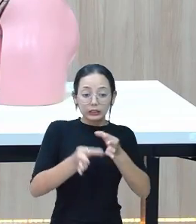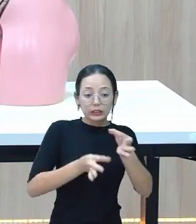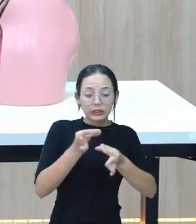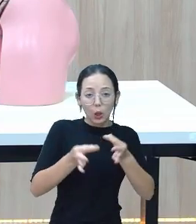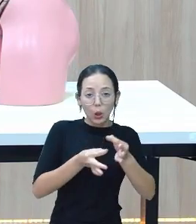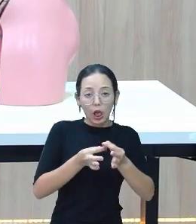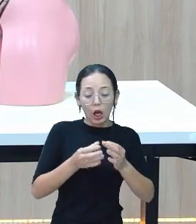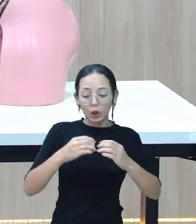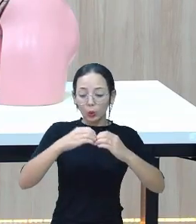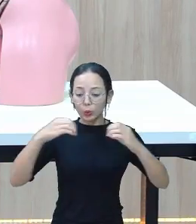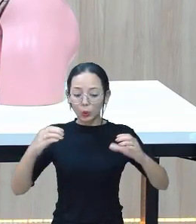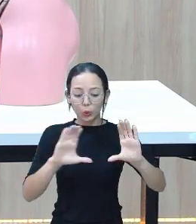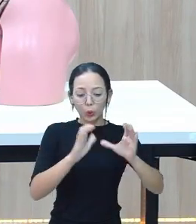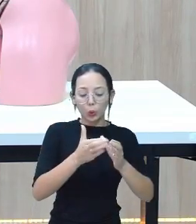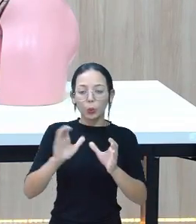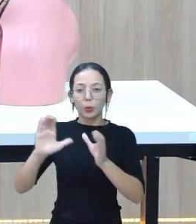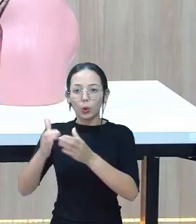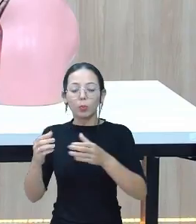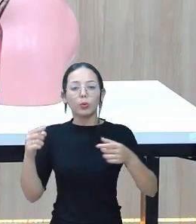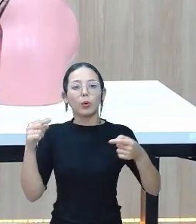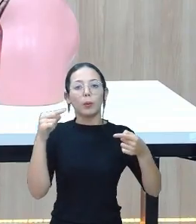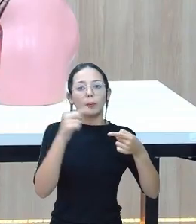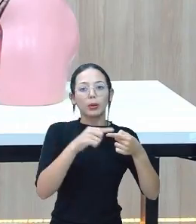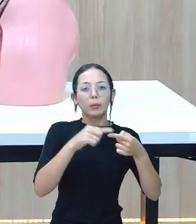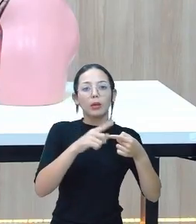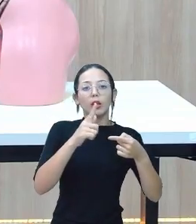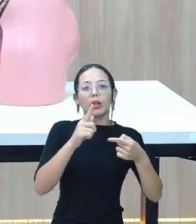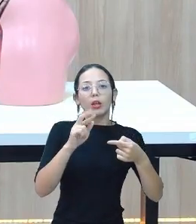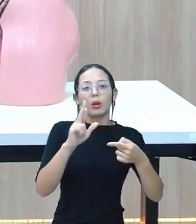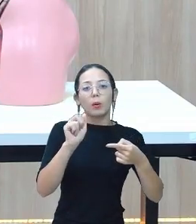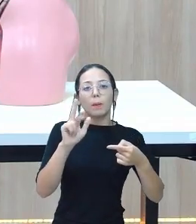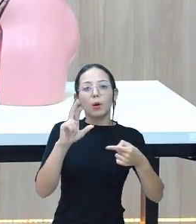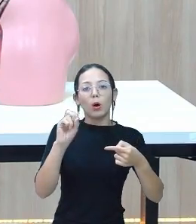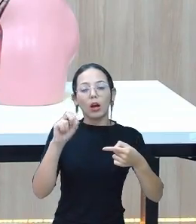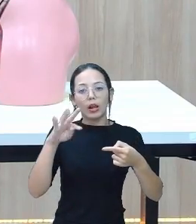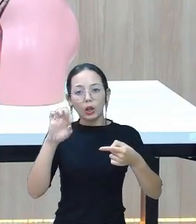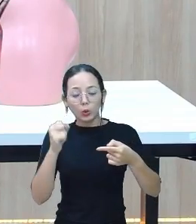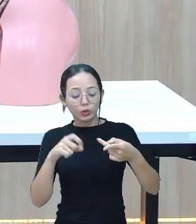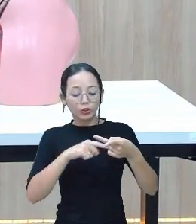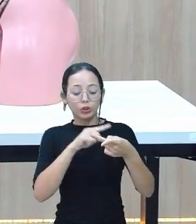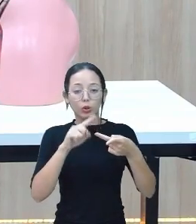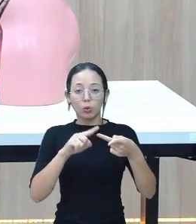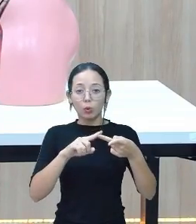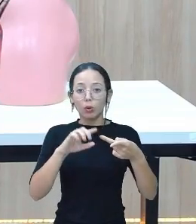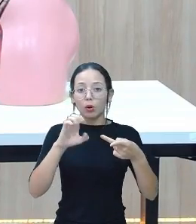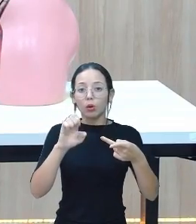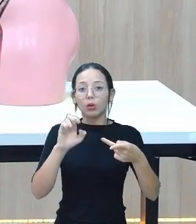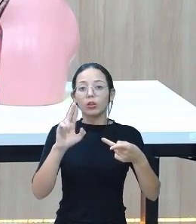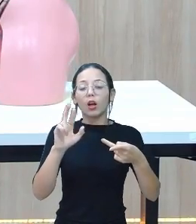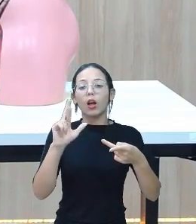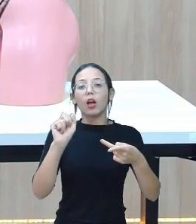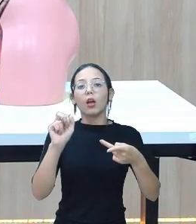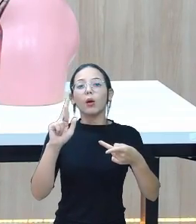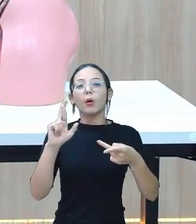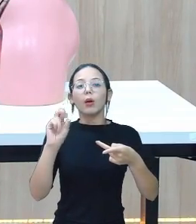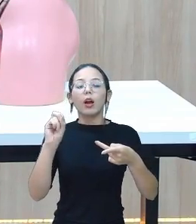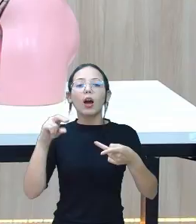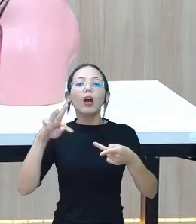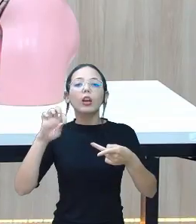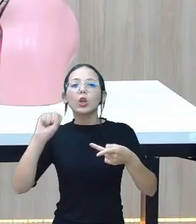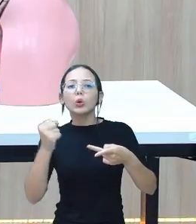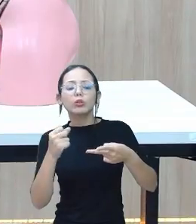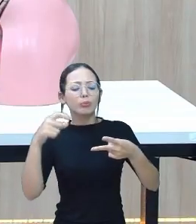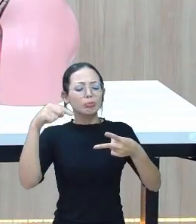grandes grupos, células procariontes e células eucariontes. Mas o que quer dizer isso,